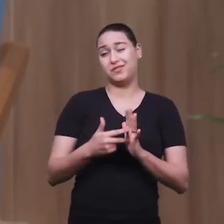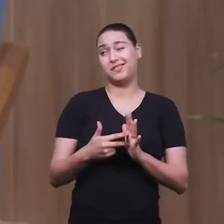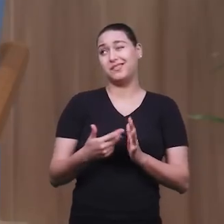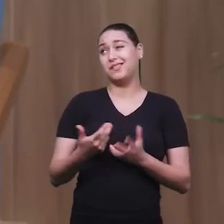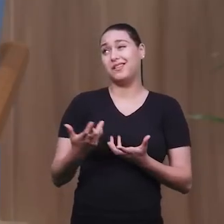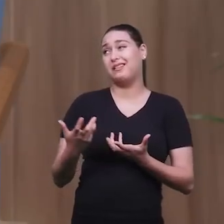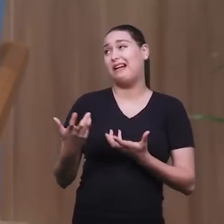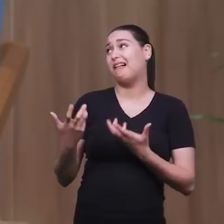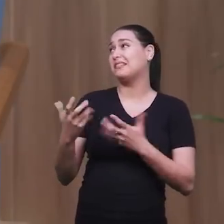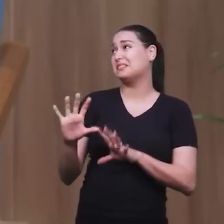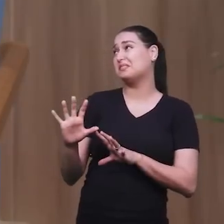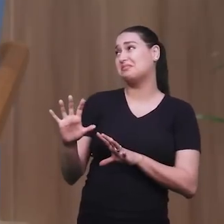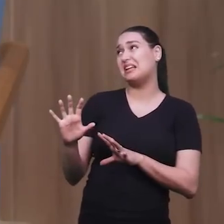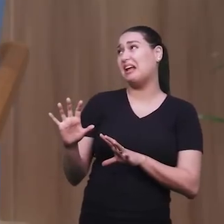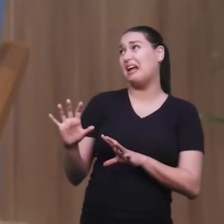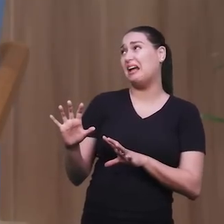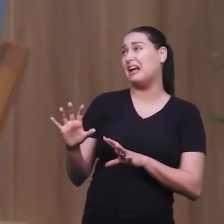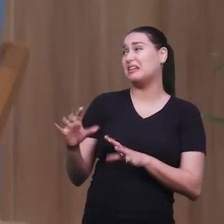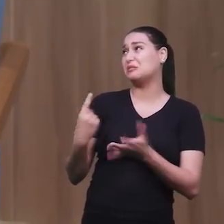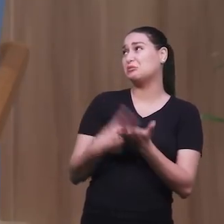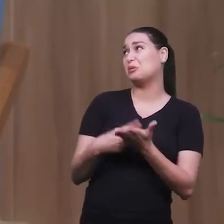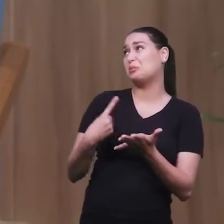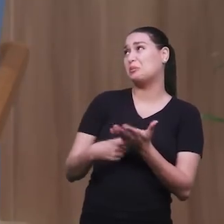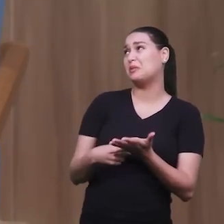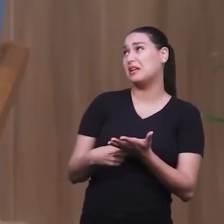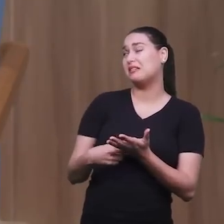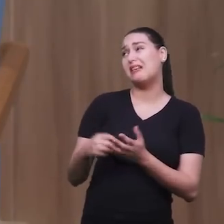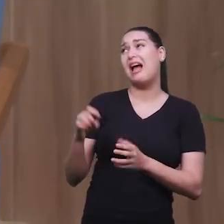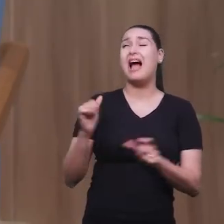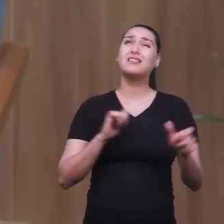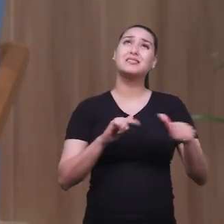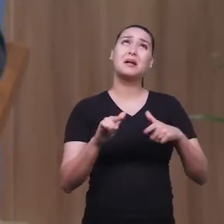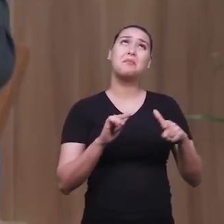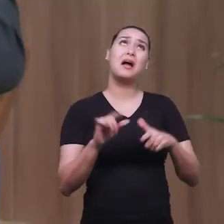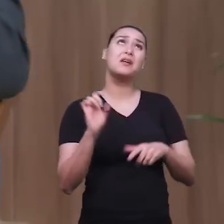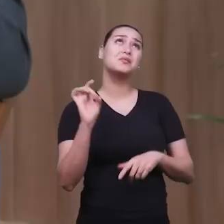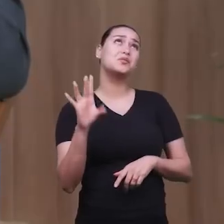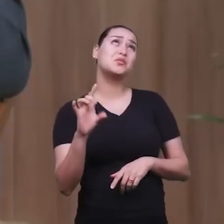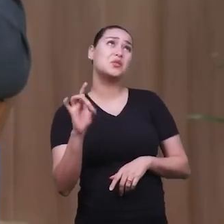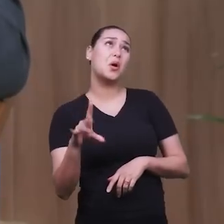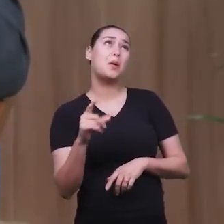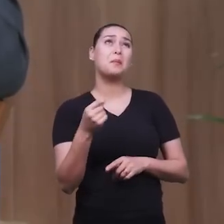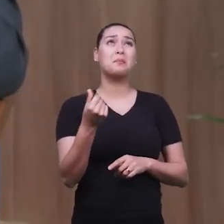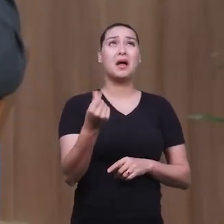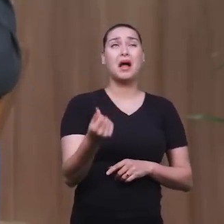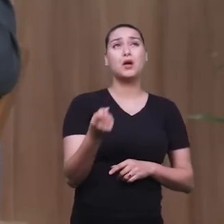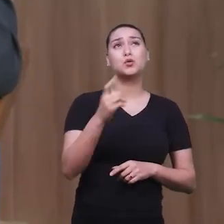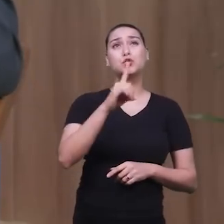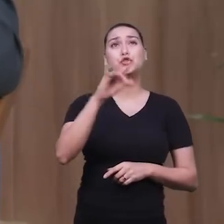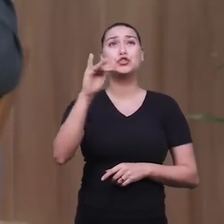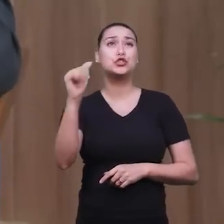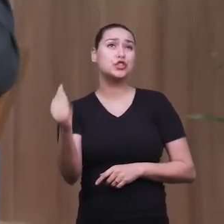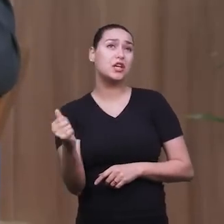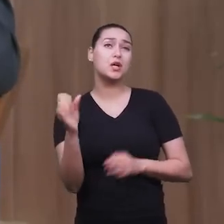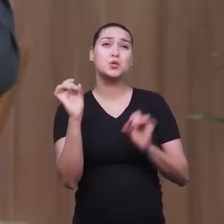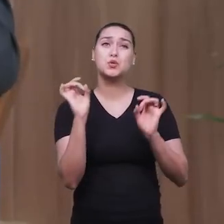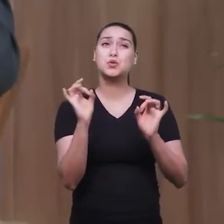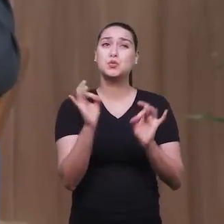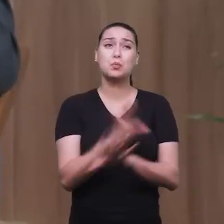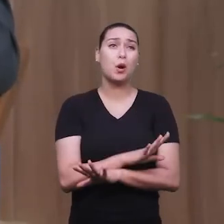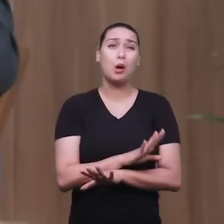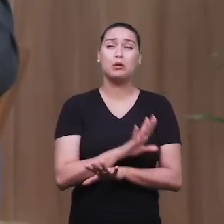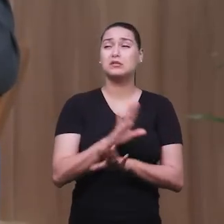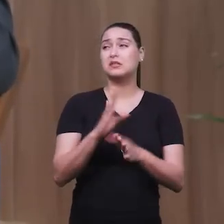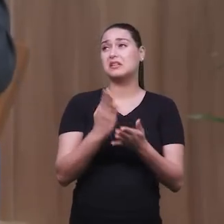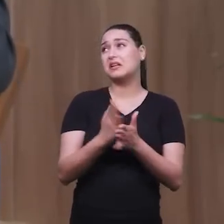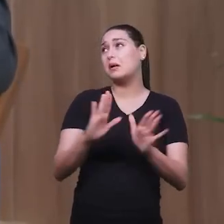aquilo não estava na raiz dele, ele não queria... Ele só foi... Você chama a pessoa, vem aqui, assalaria ele, né? Paga